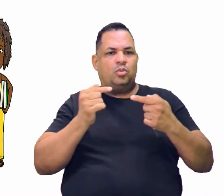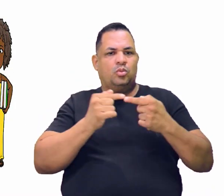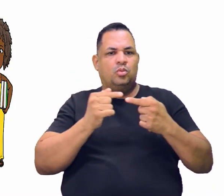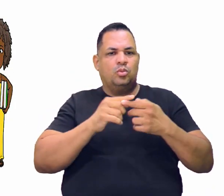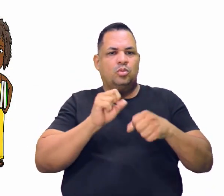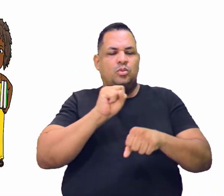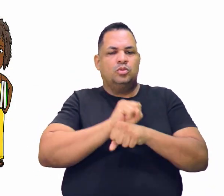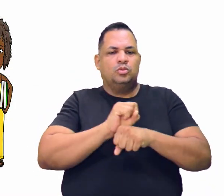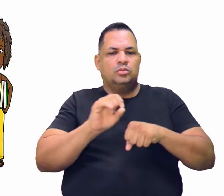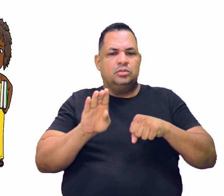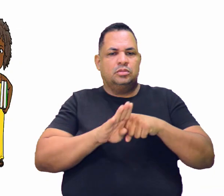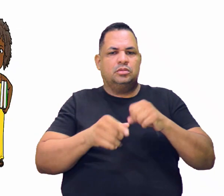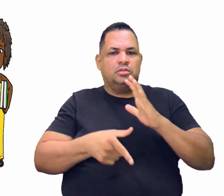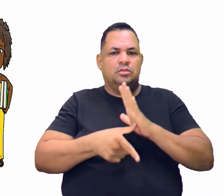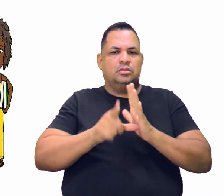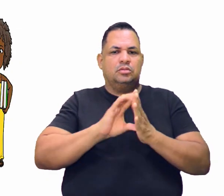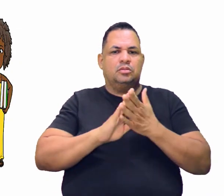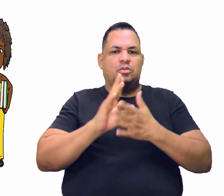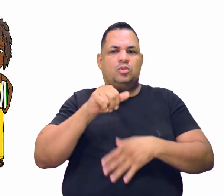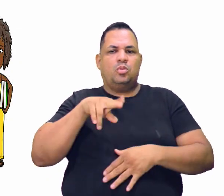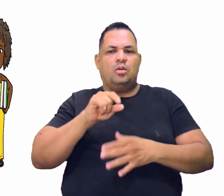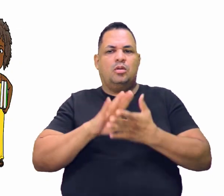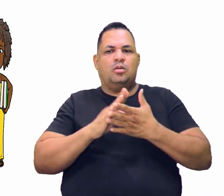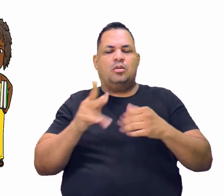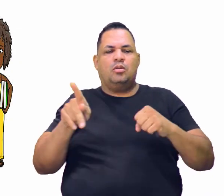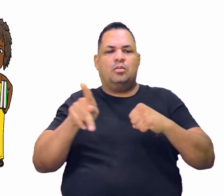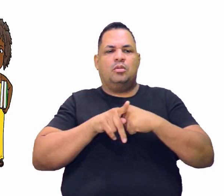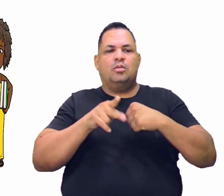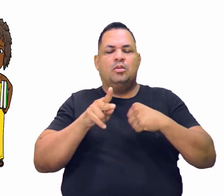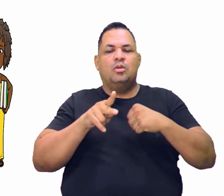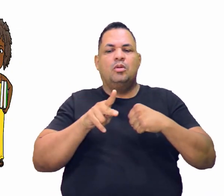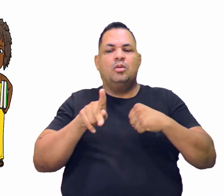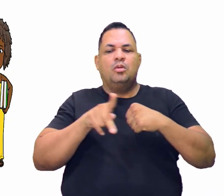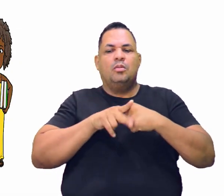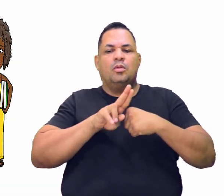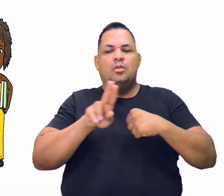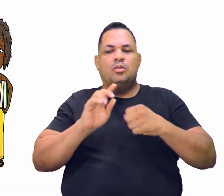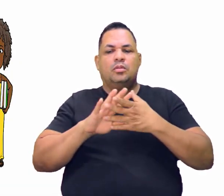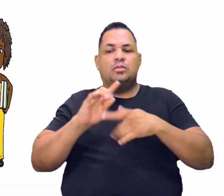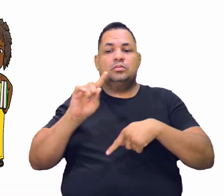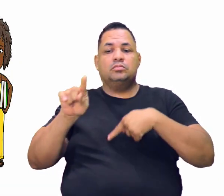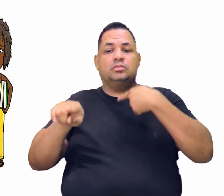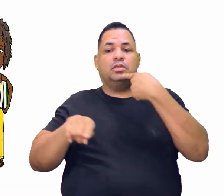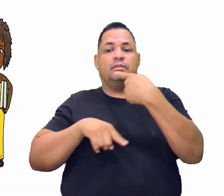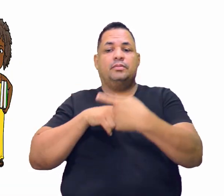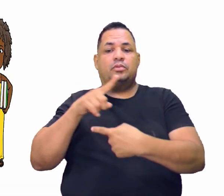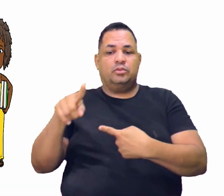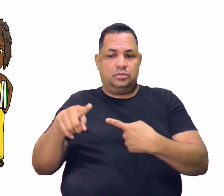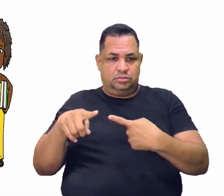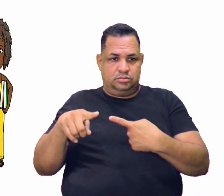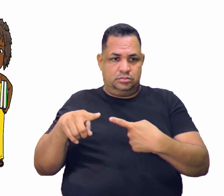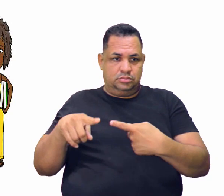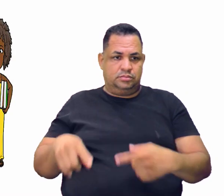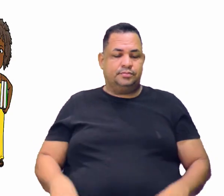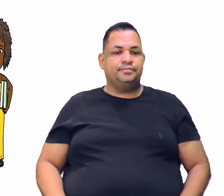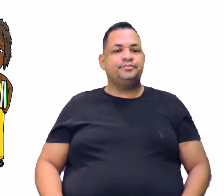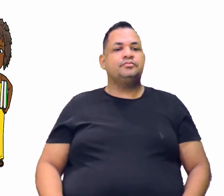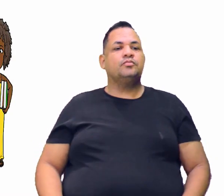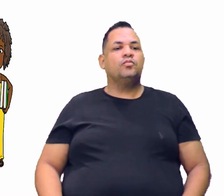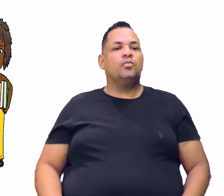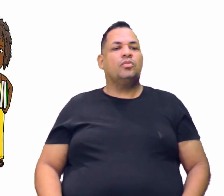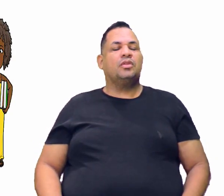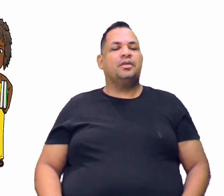substantivo anterior e qual com o posterior. Como assim, amadinha? Veja aqui,